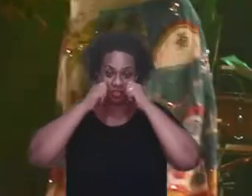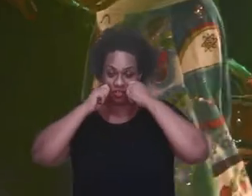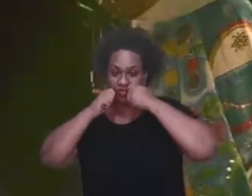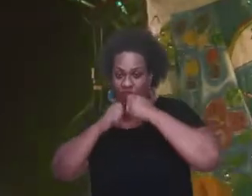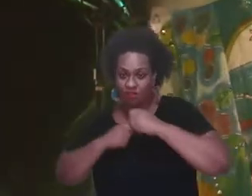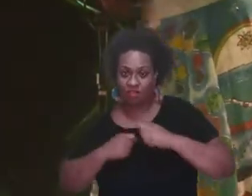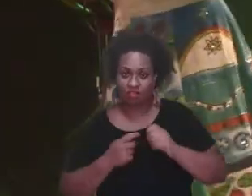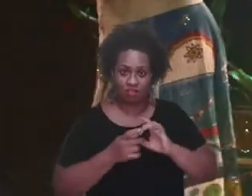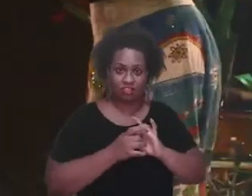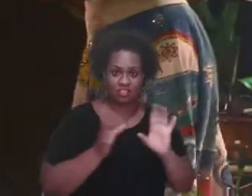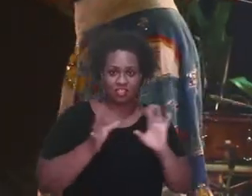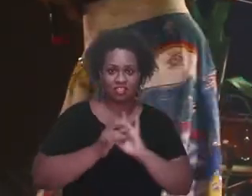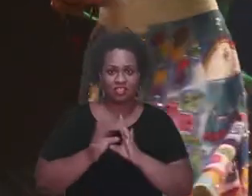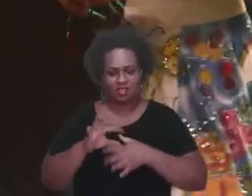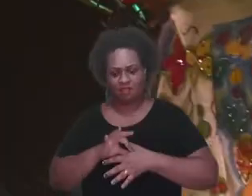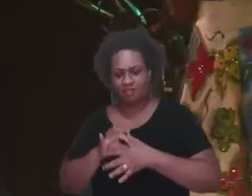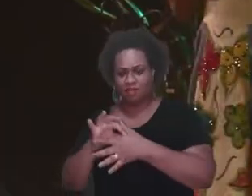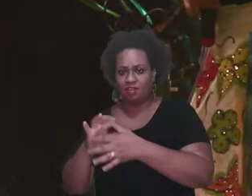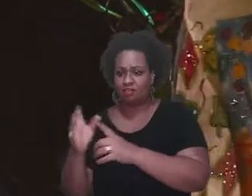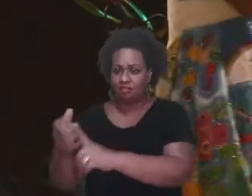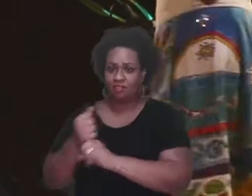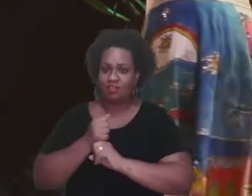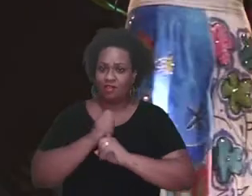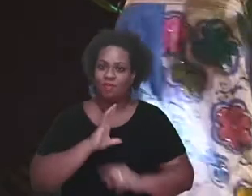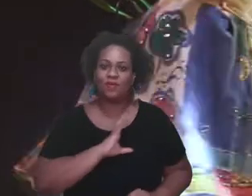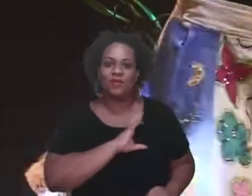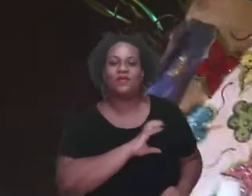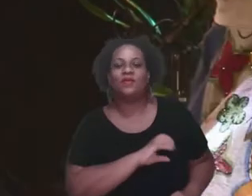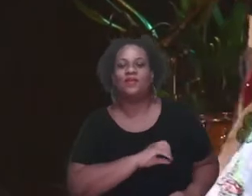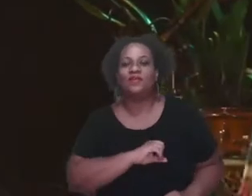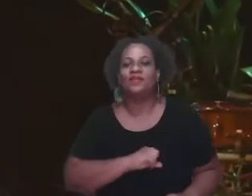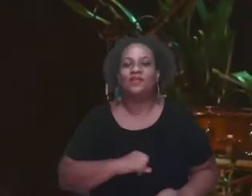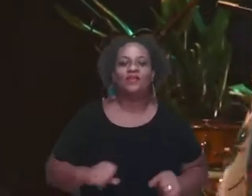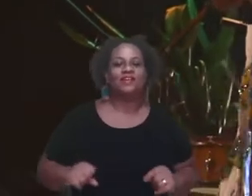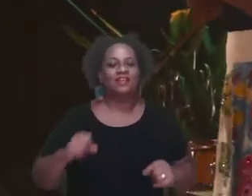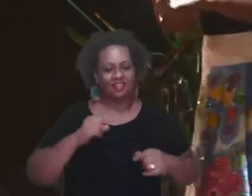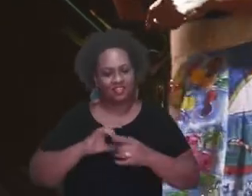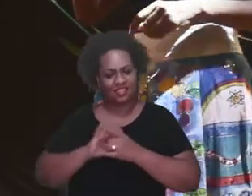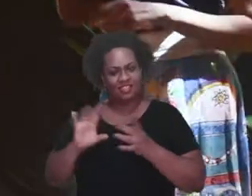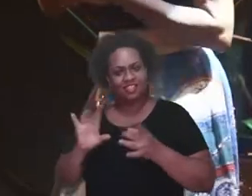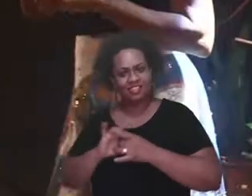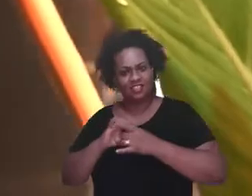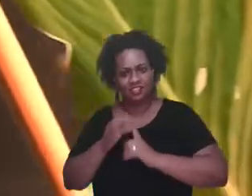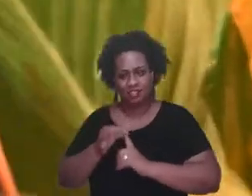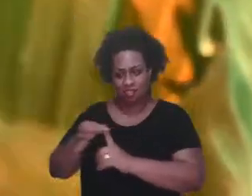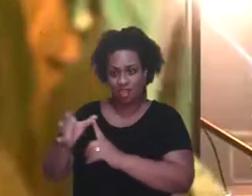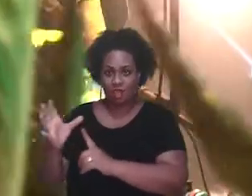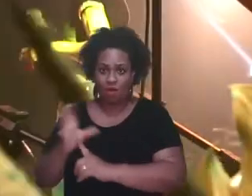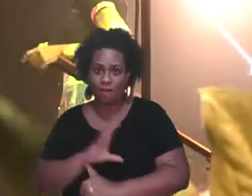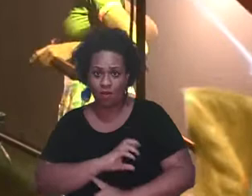para soro eu me disse levo de tomar teu amor meu dirigir